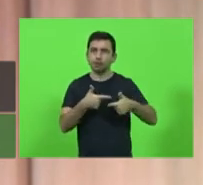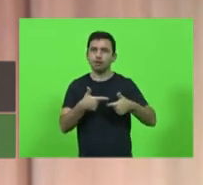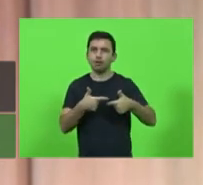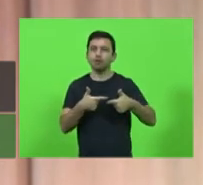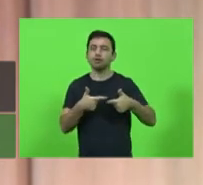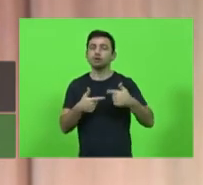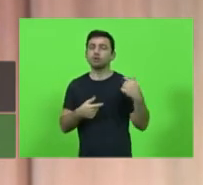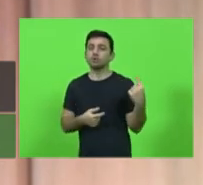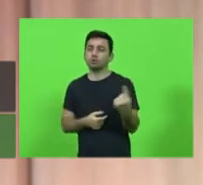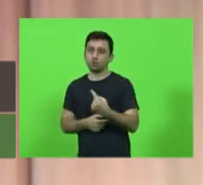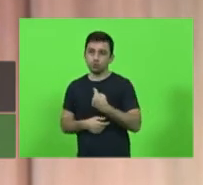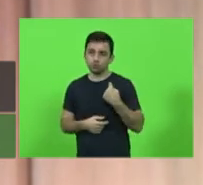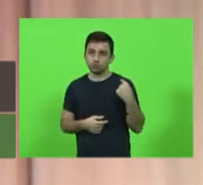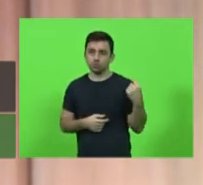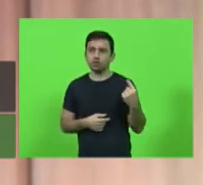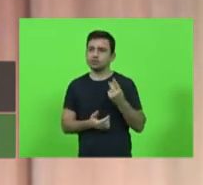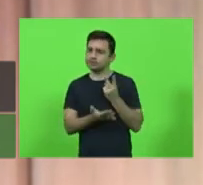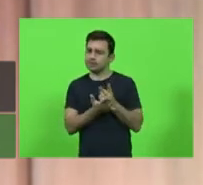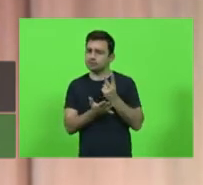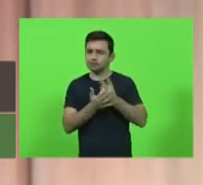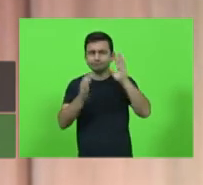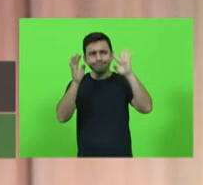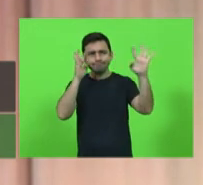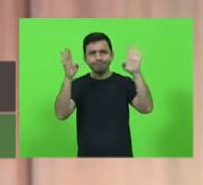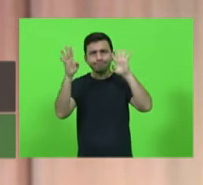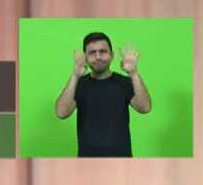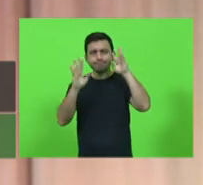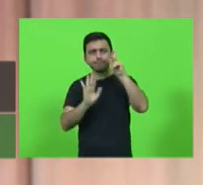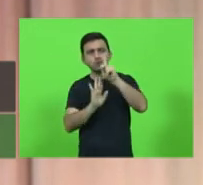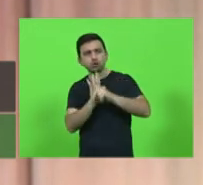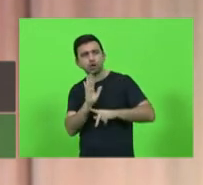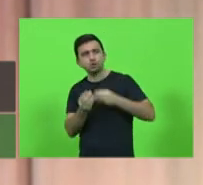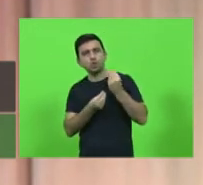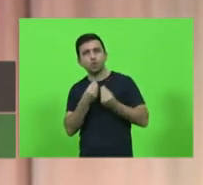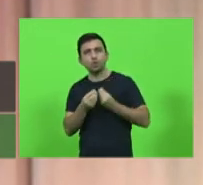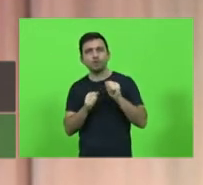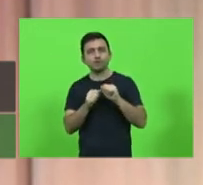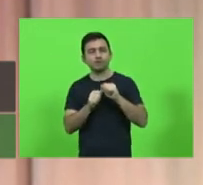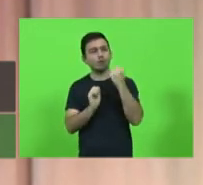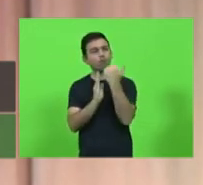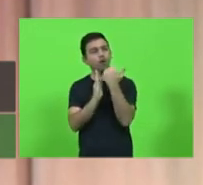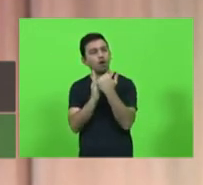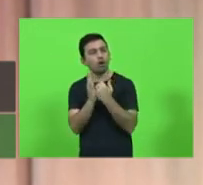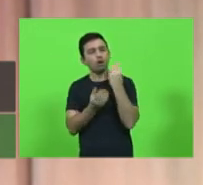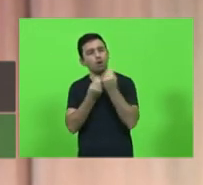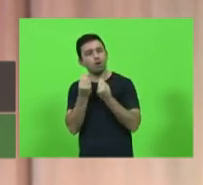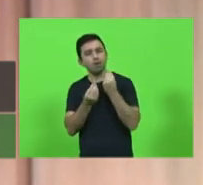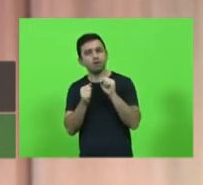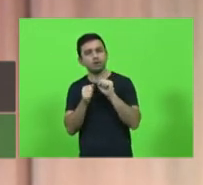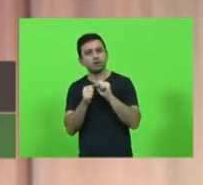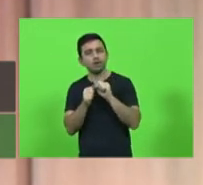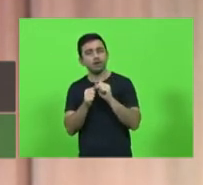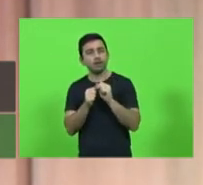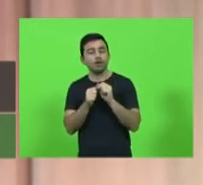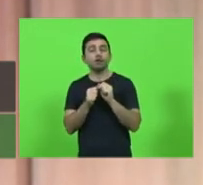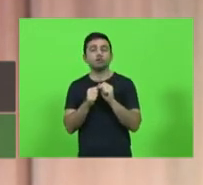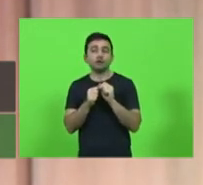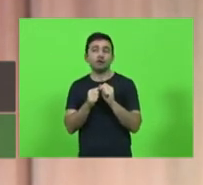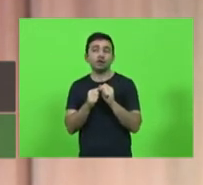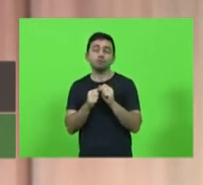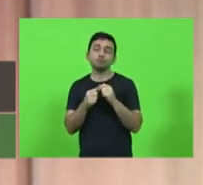aspecto então nós estamos sempre pensando né projetos e programas que dentro da nossa realidade